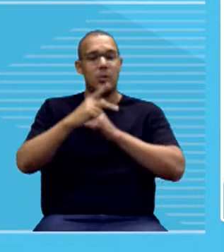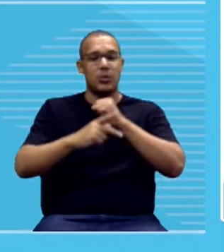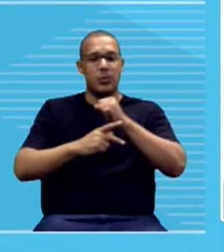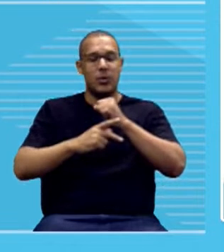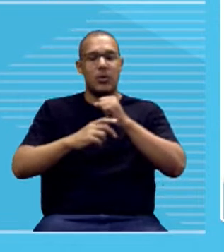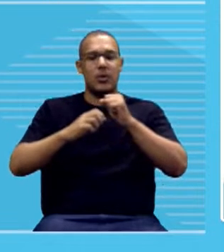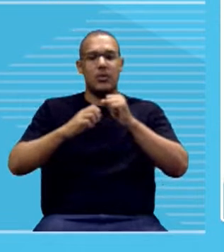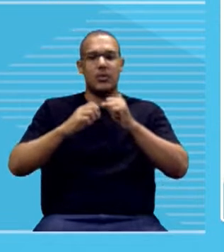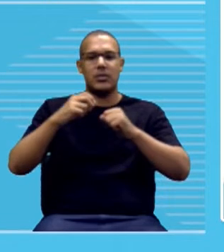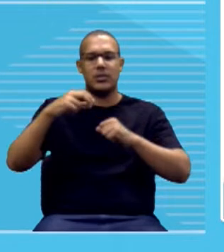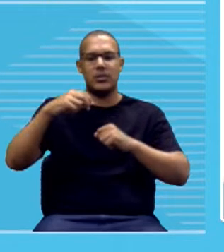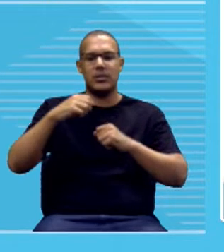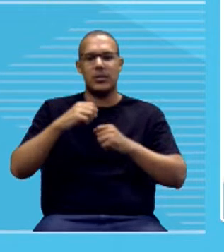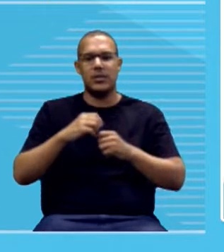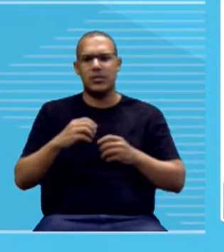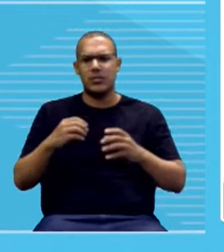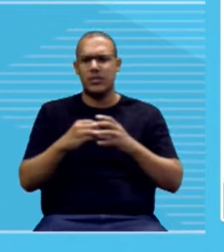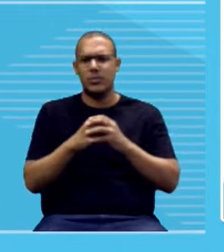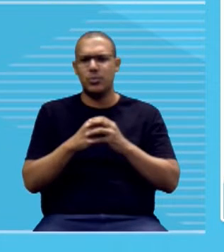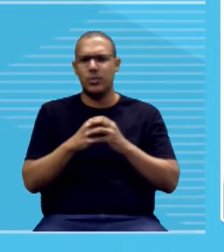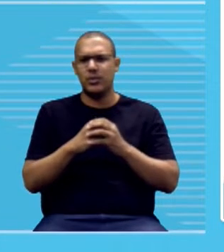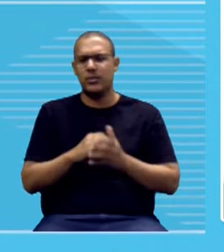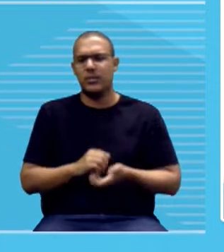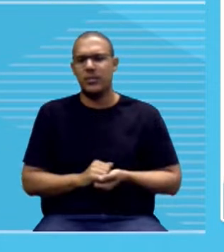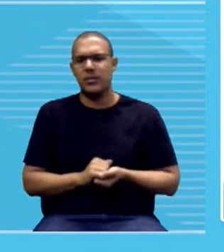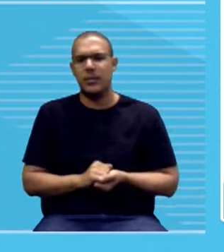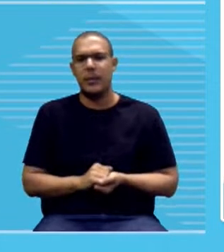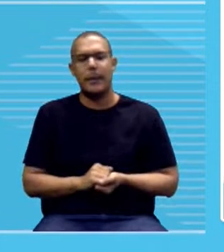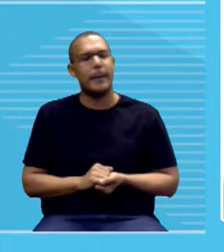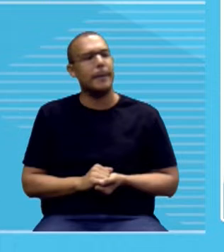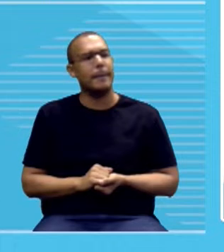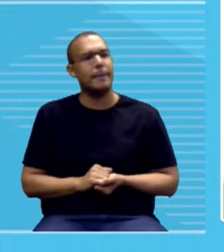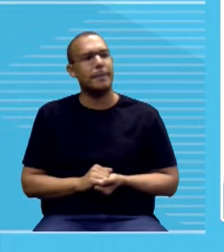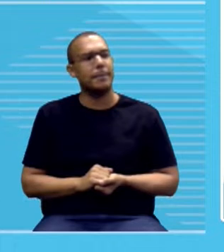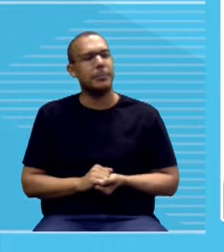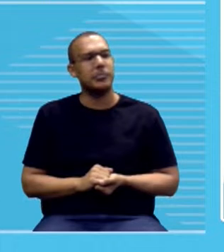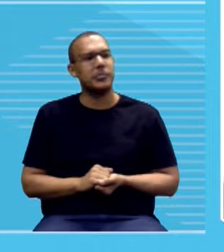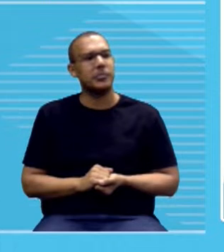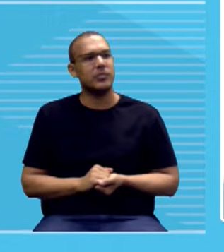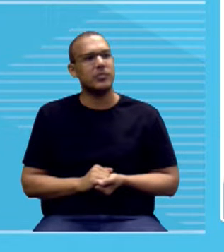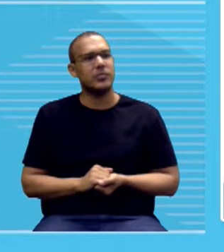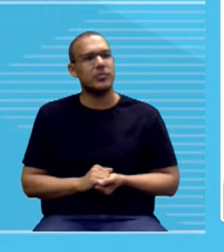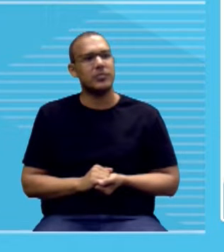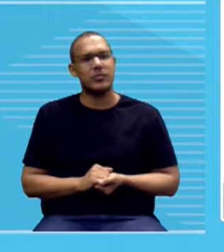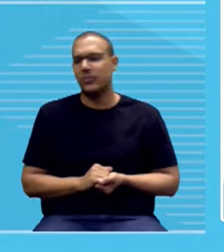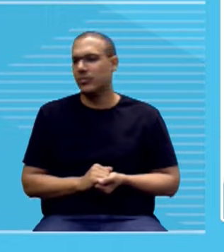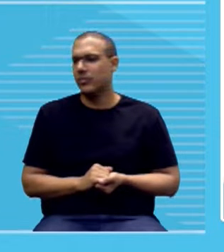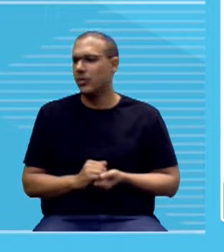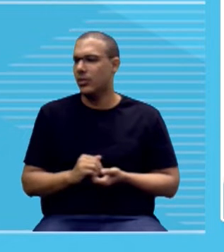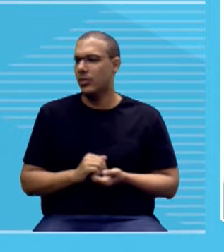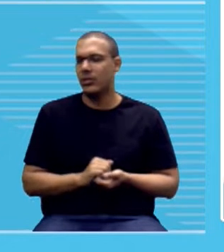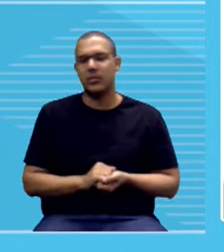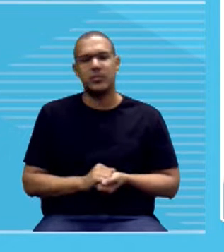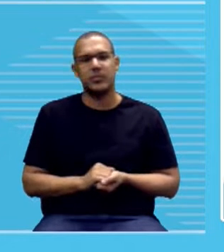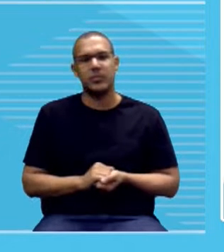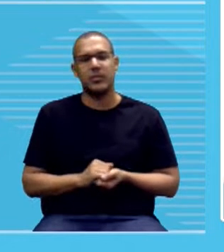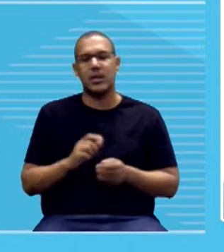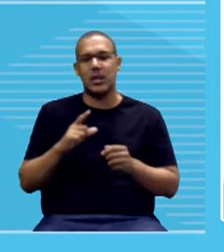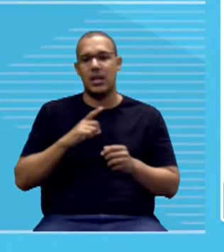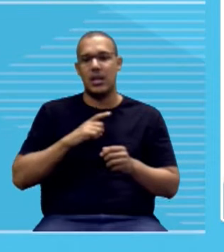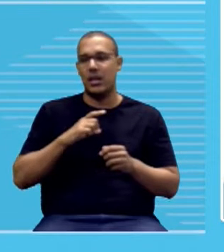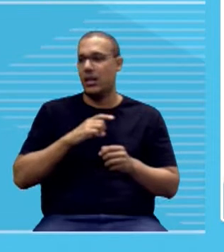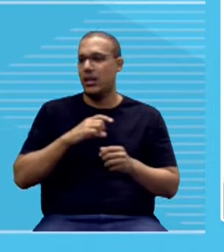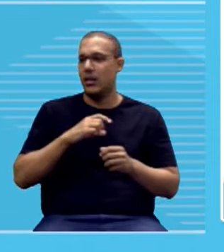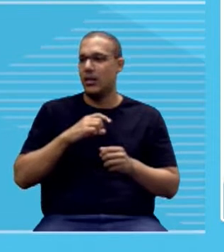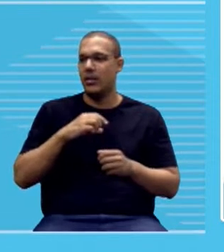núcleo do átomo e são responsáveis por praticamente toda a massa dele. O núcleo, ele tem massa. O